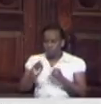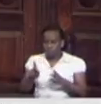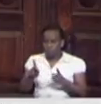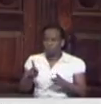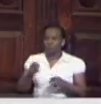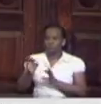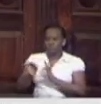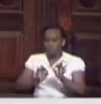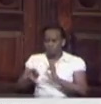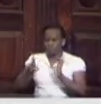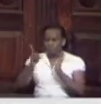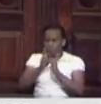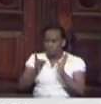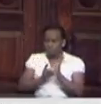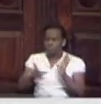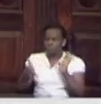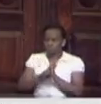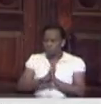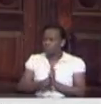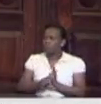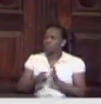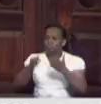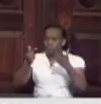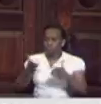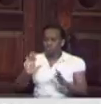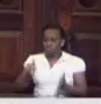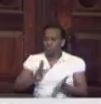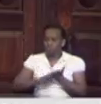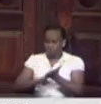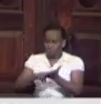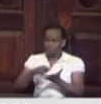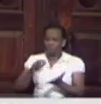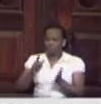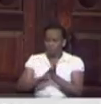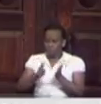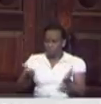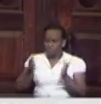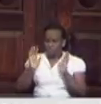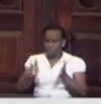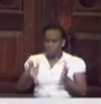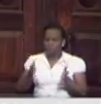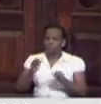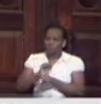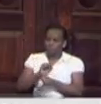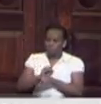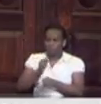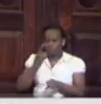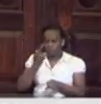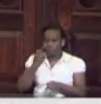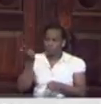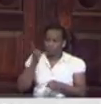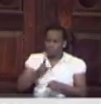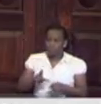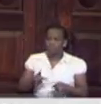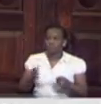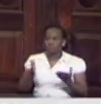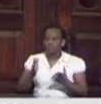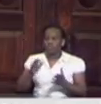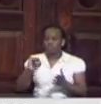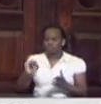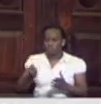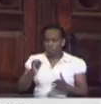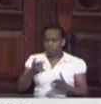projeto de decreto legislativo, dizer que já está publicado e a gente espera poder valer a partir de